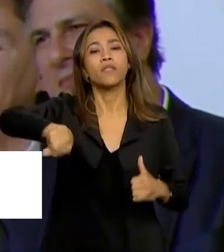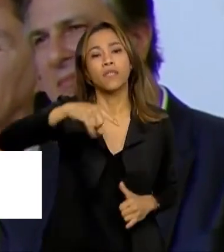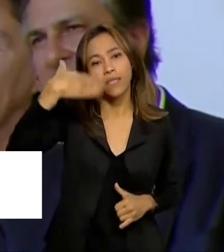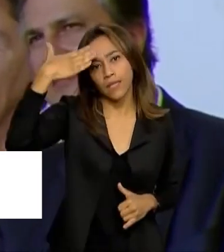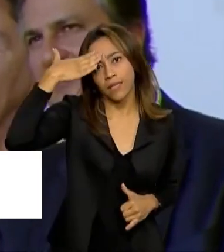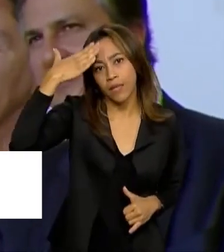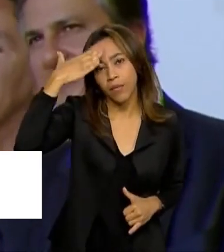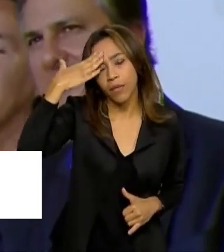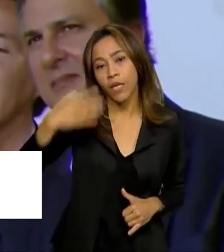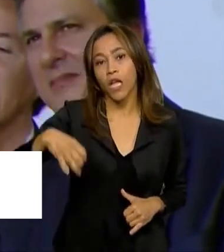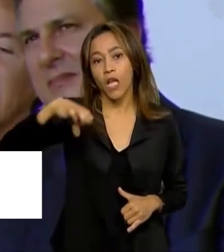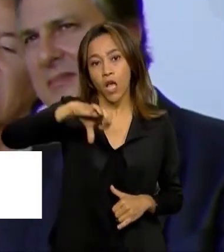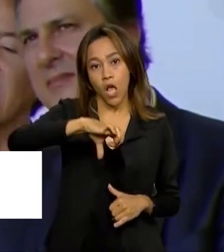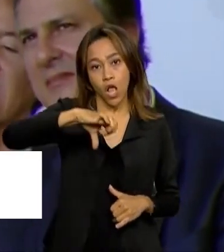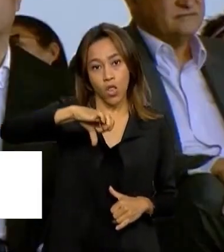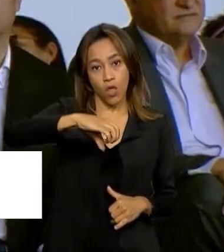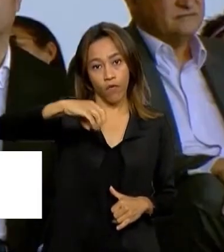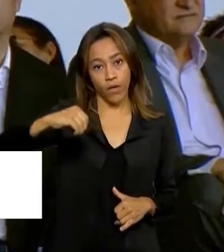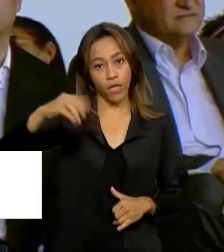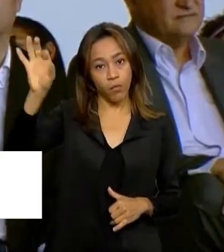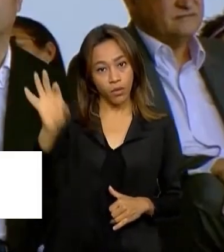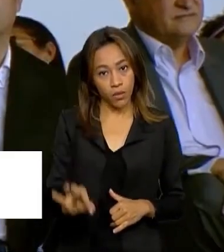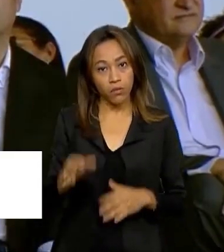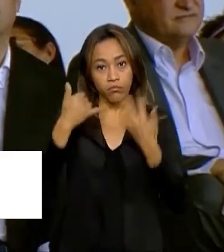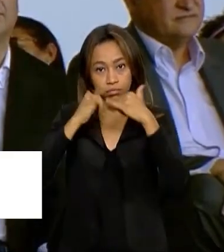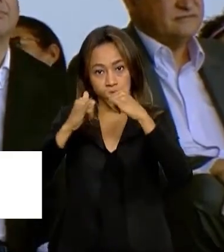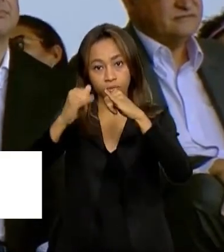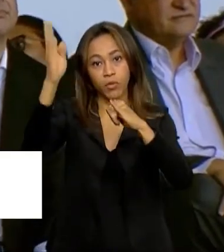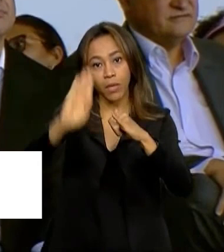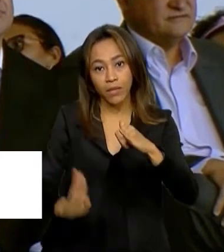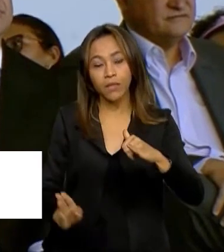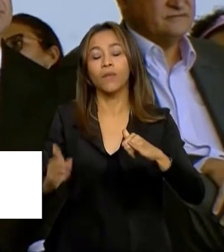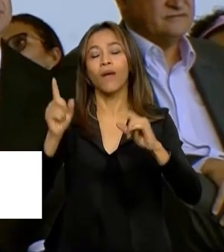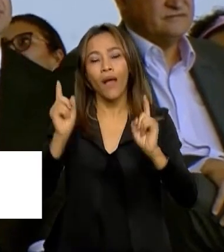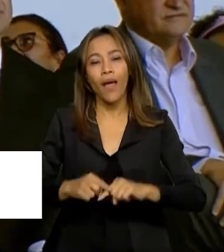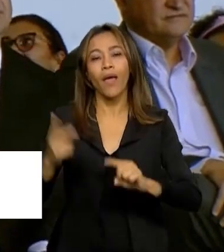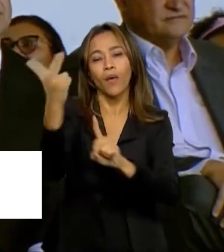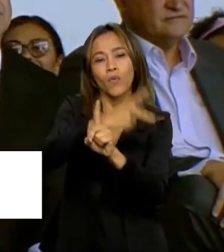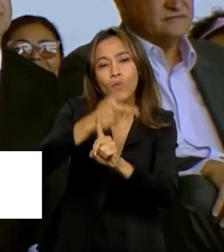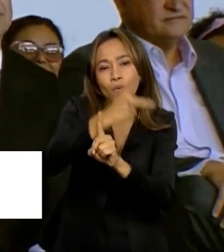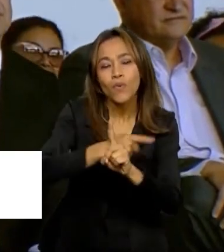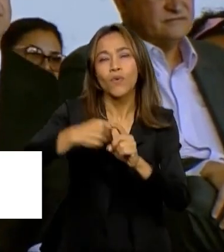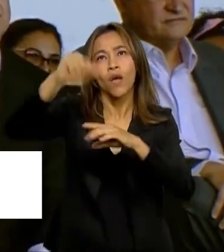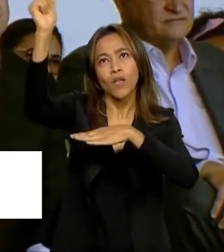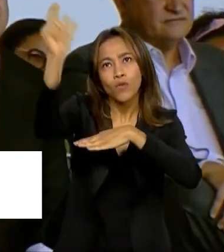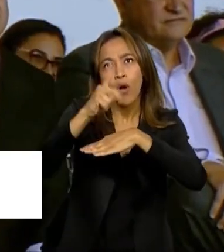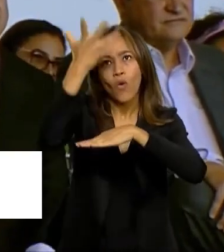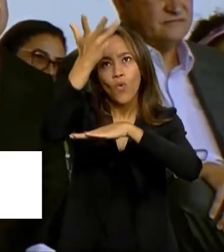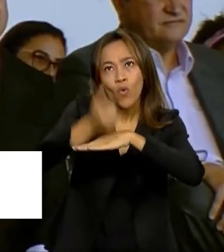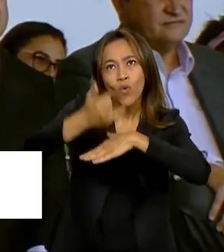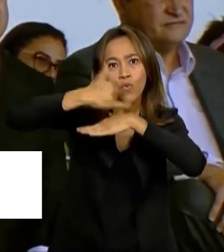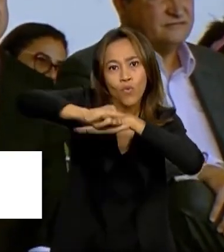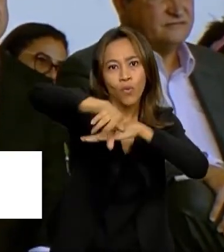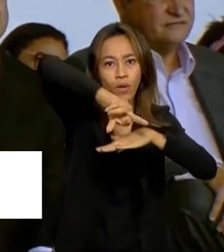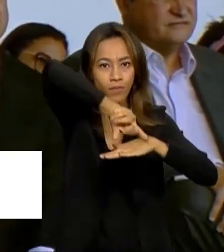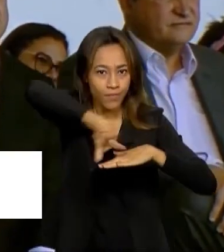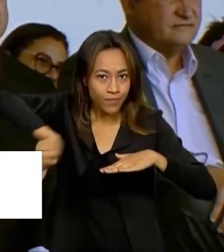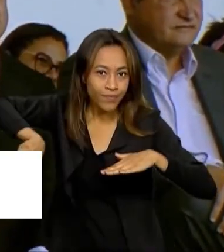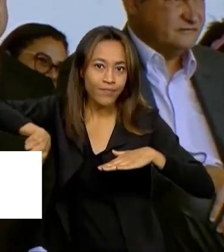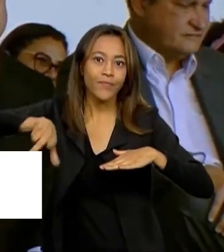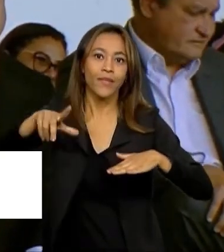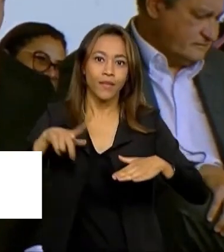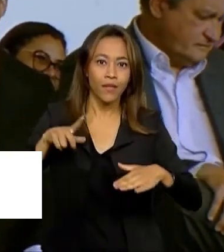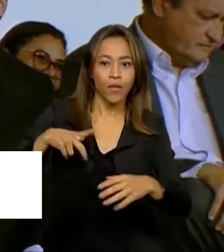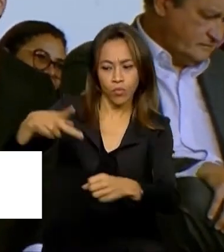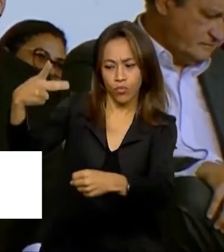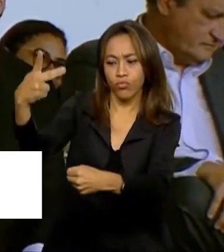ideia, 90% da energia brasileira é limpa e renovável. Do ponto de vista do conteúdo envolvendo